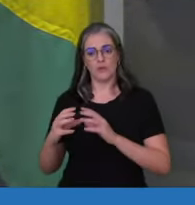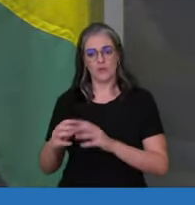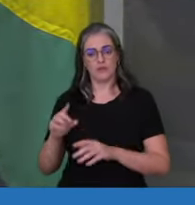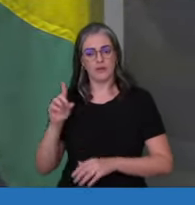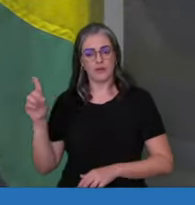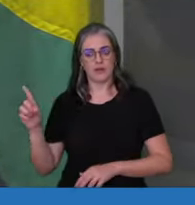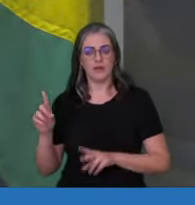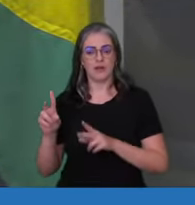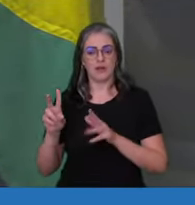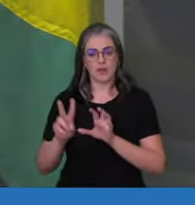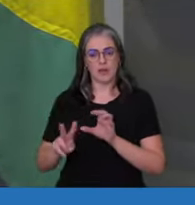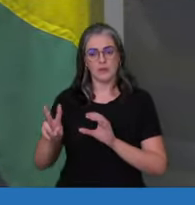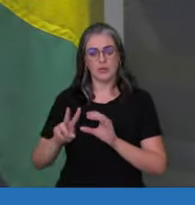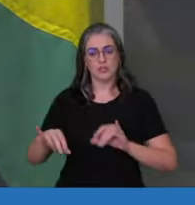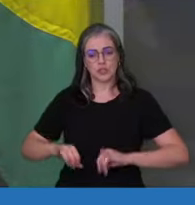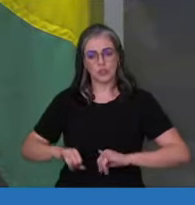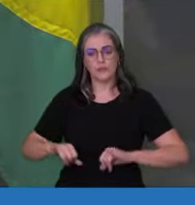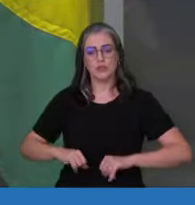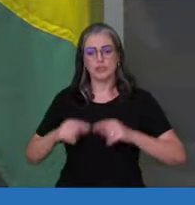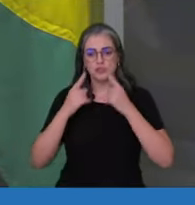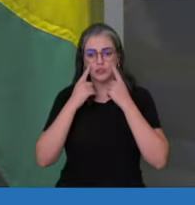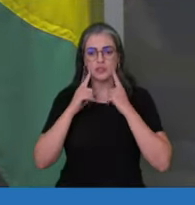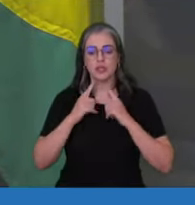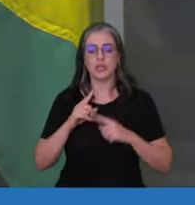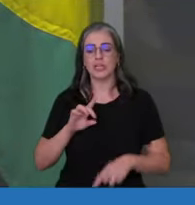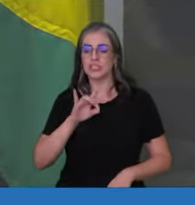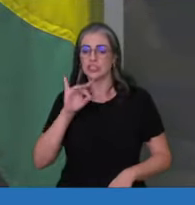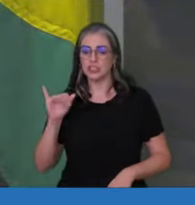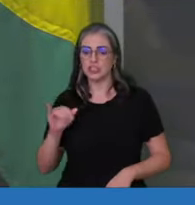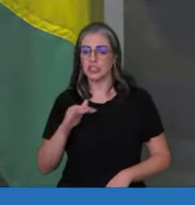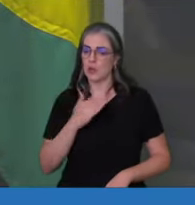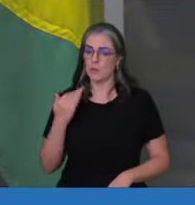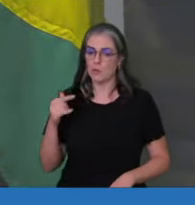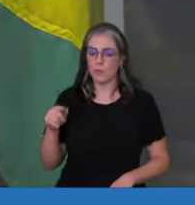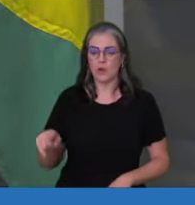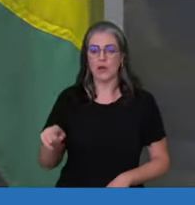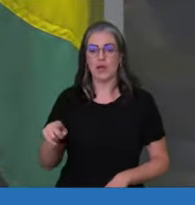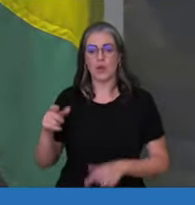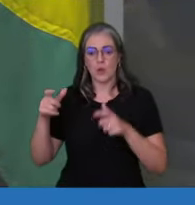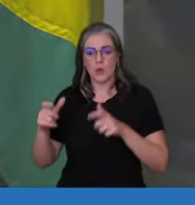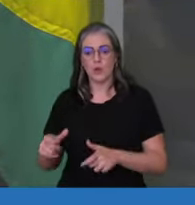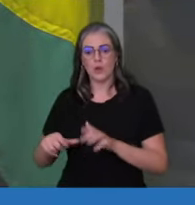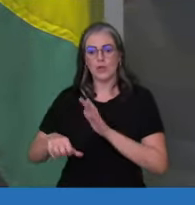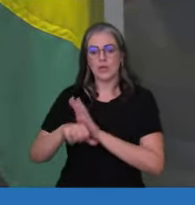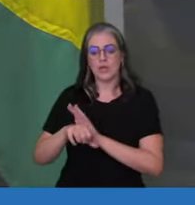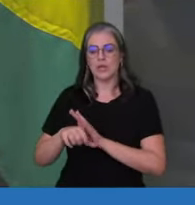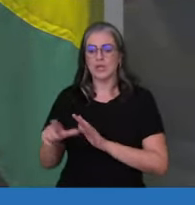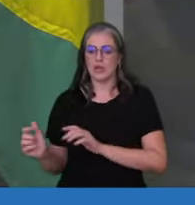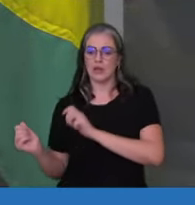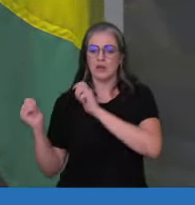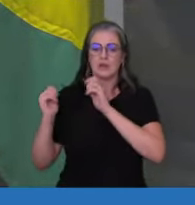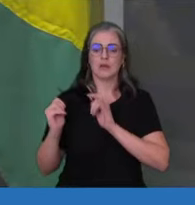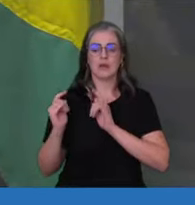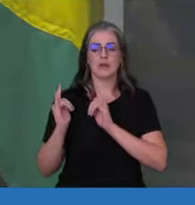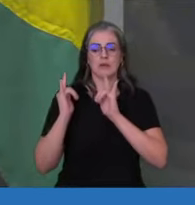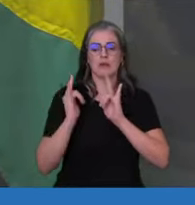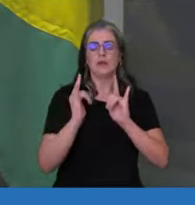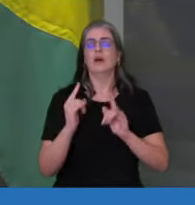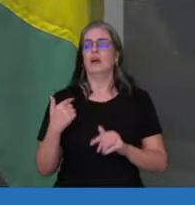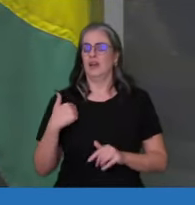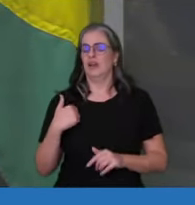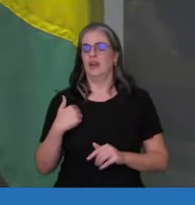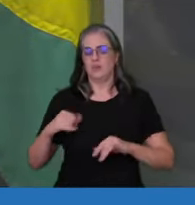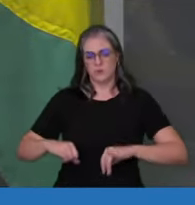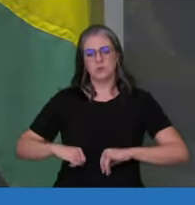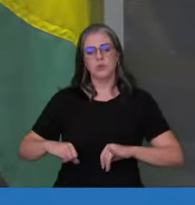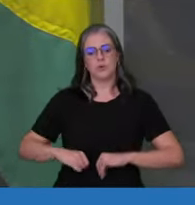sofri, chorei, estava lá no dia do assassinato, no local do crime, carreguei caixão de Marielle e isso nos dói